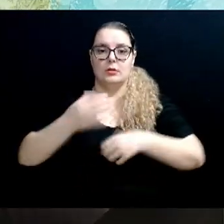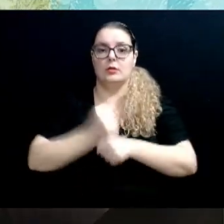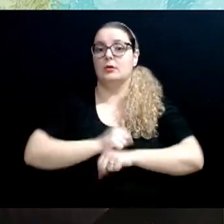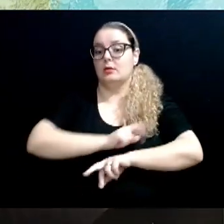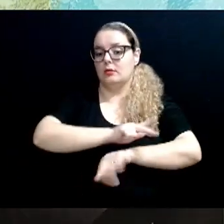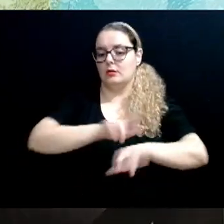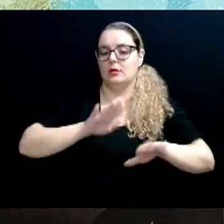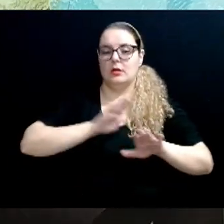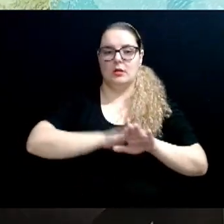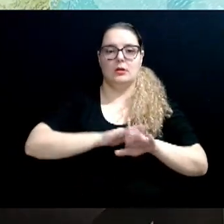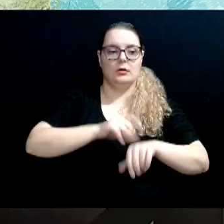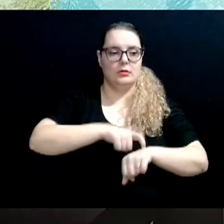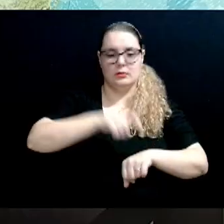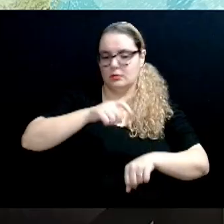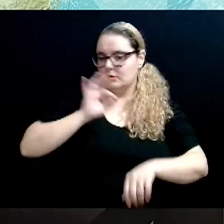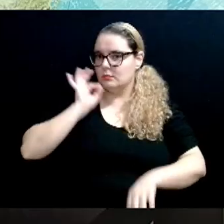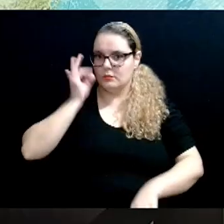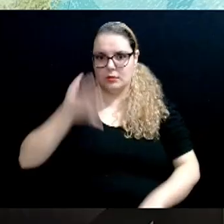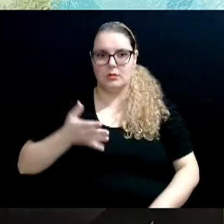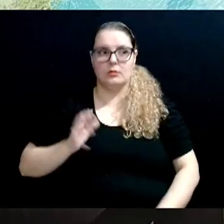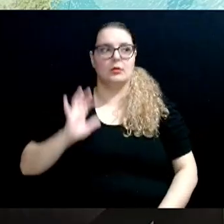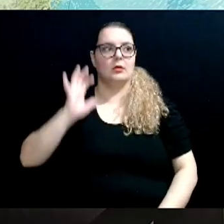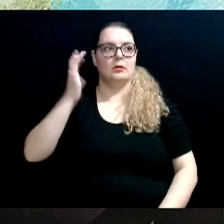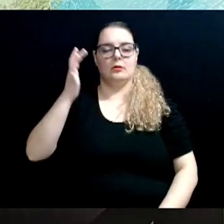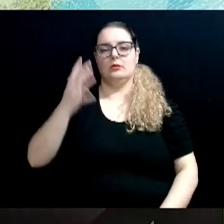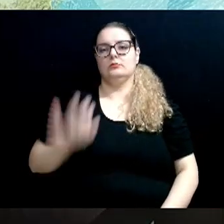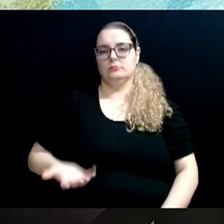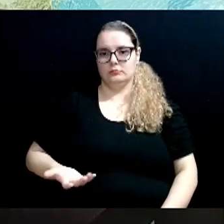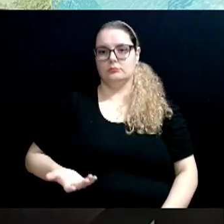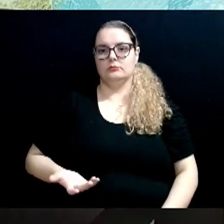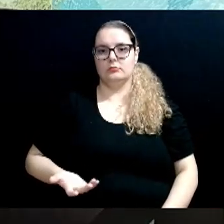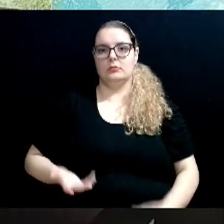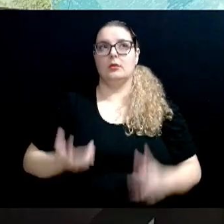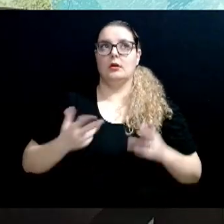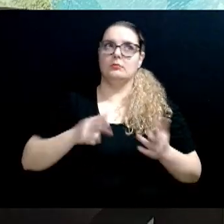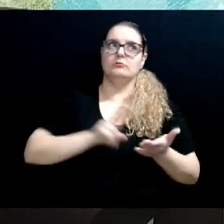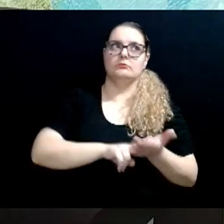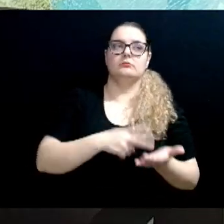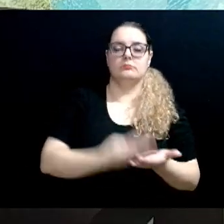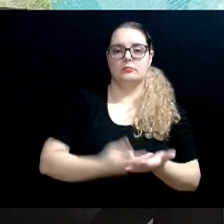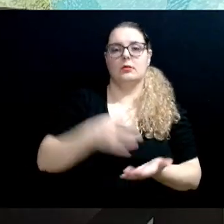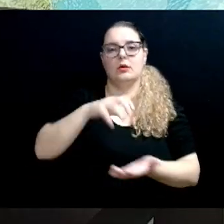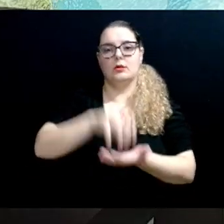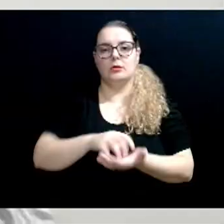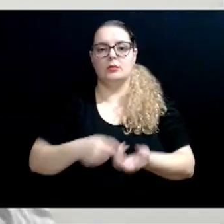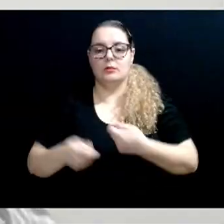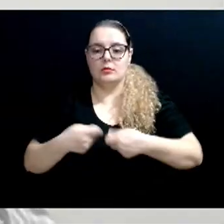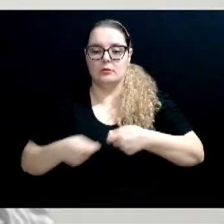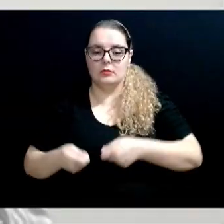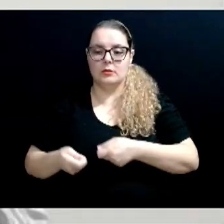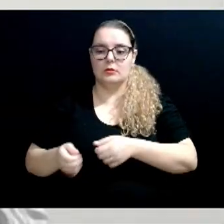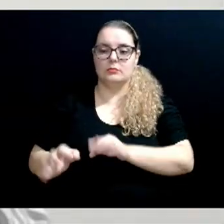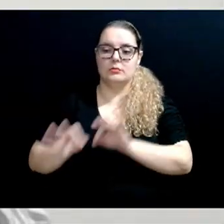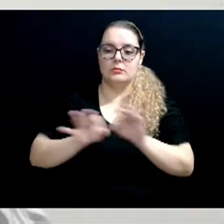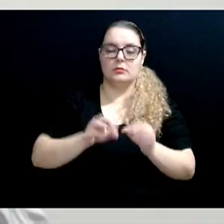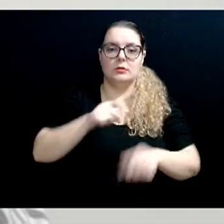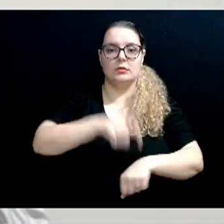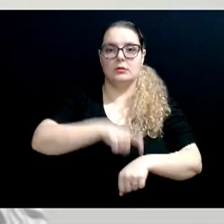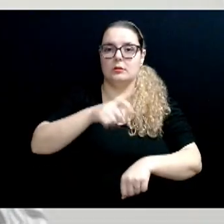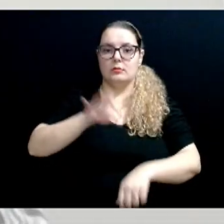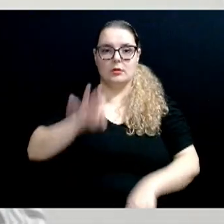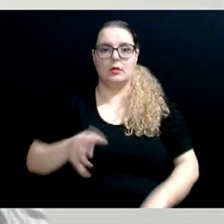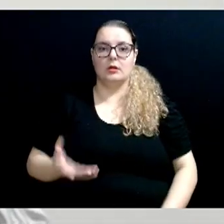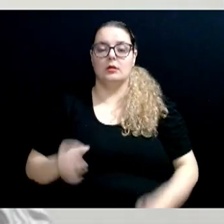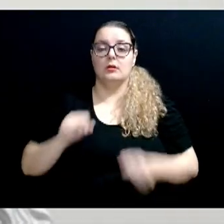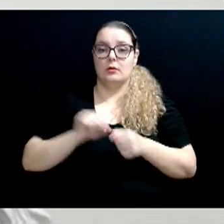que acontecem na empresa. É como, traduzindo aqui, um centro de comando em tempo real, e aí o que a gente tem feito bastante nos